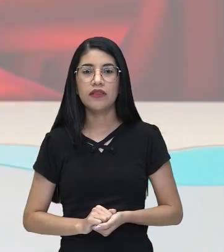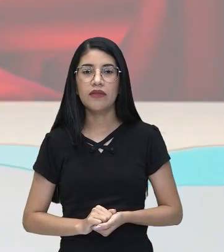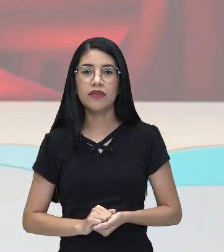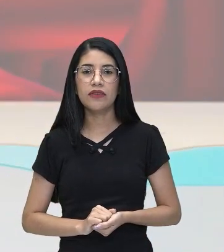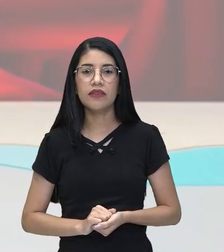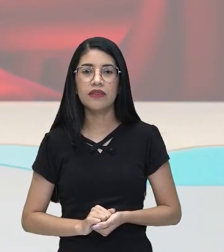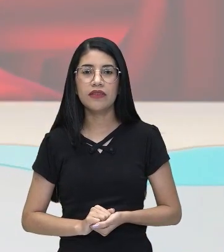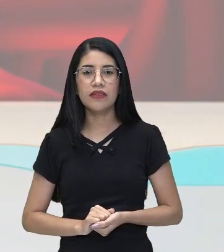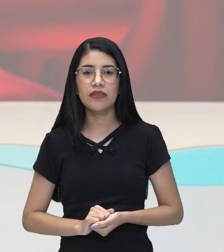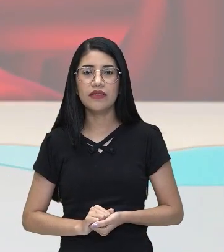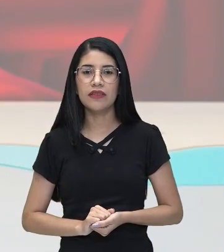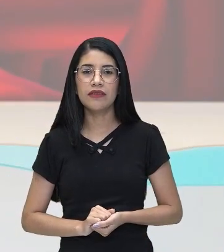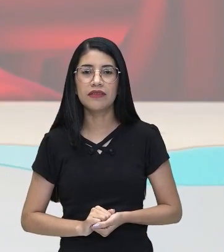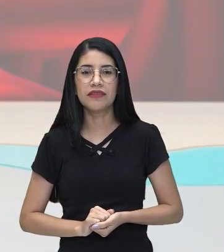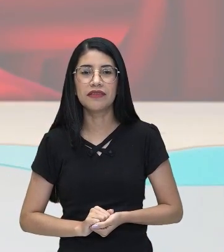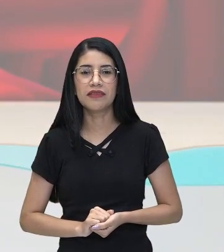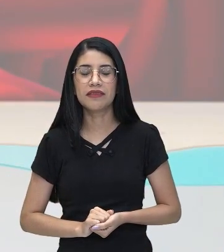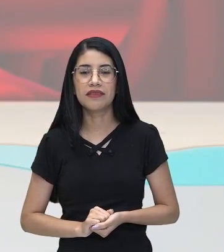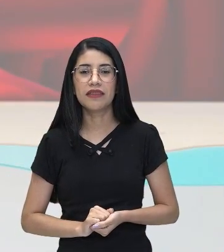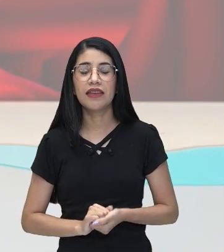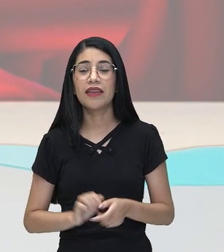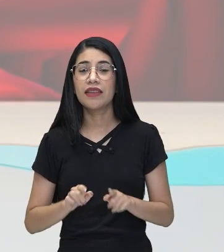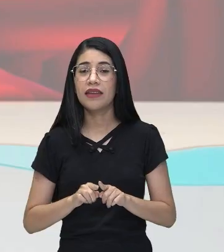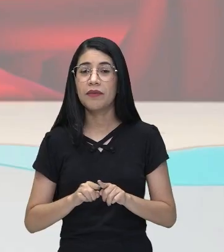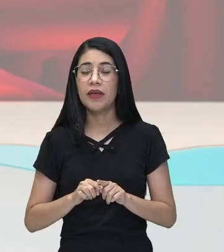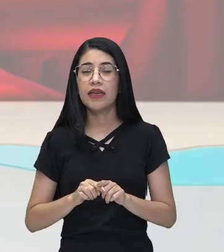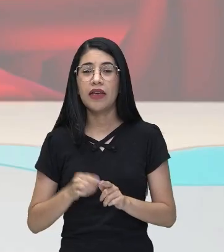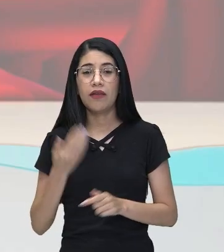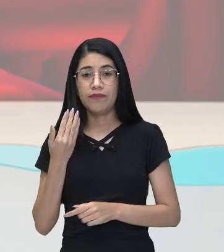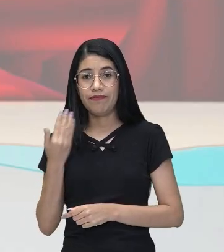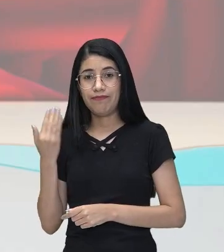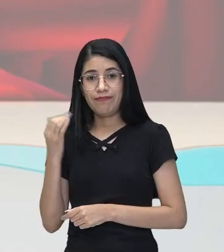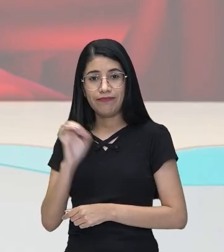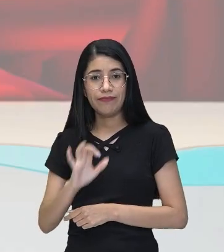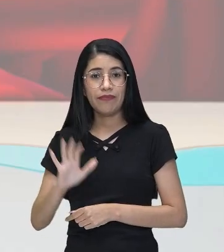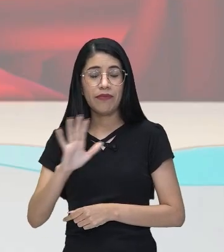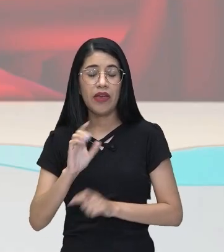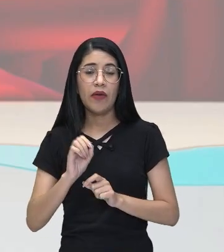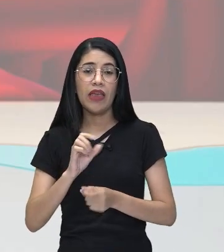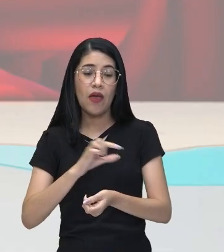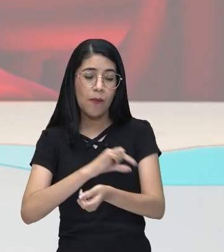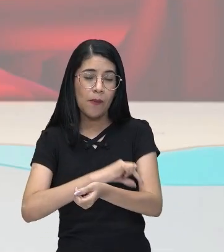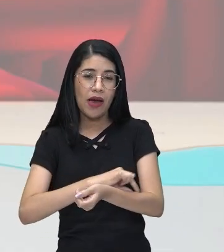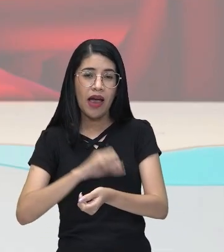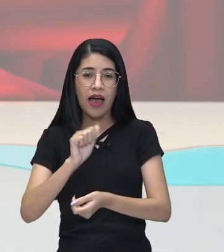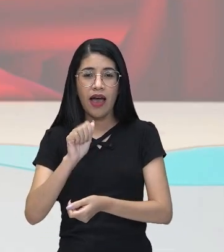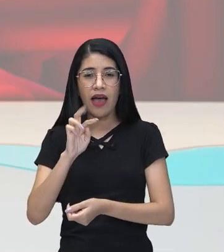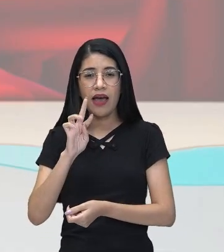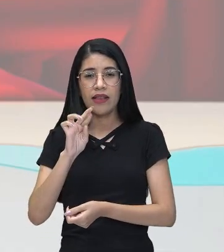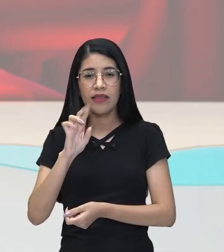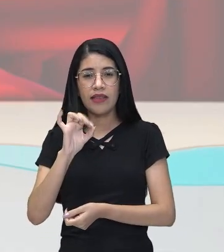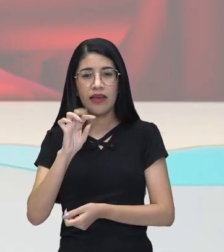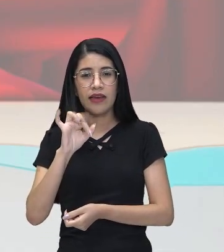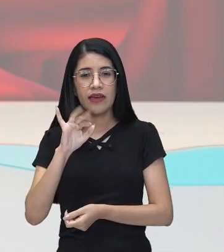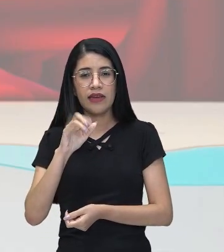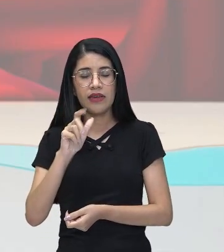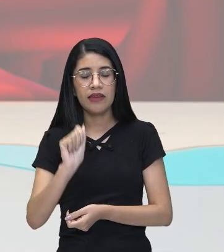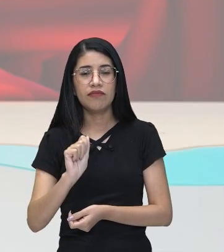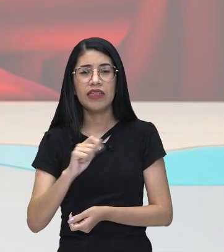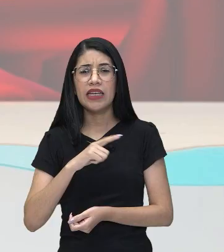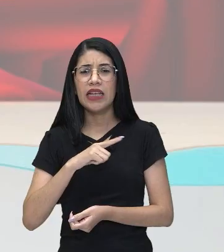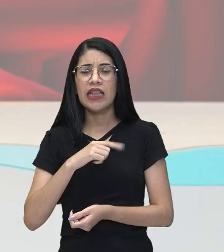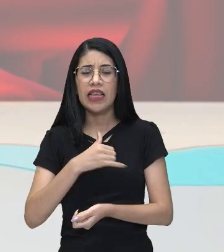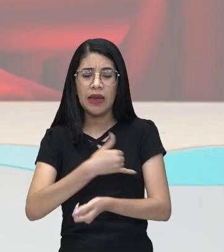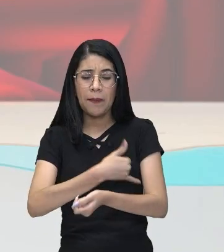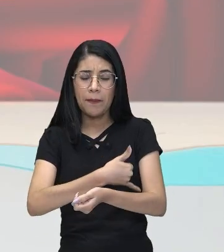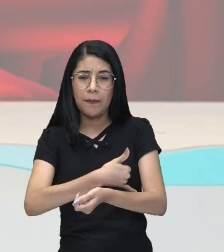Ó, já estou aqui dentro aqui do corpo, né? Tá vendo aí atrás, ó? Isso aí é uma artéria, né, que está cheio de gordura, olha aí, ó, esse